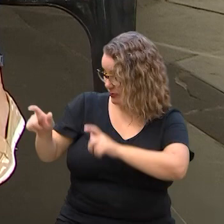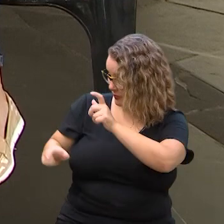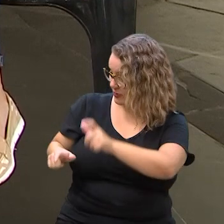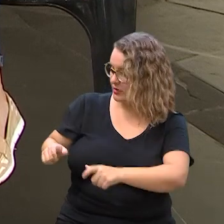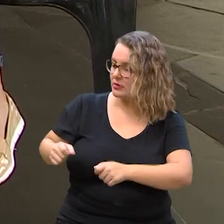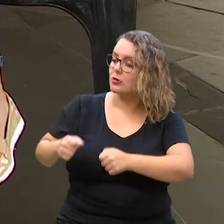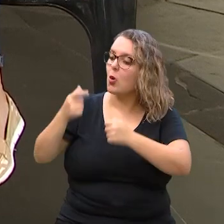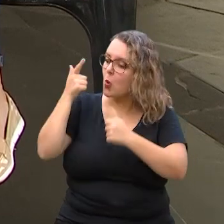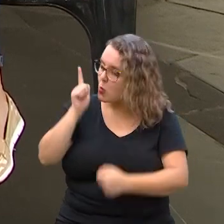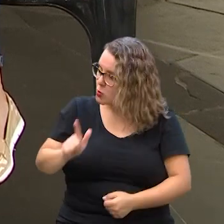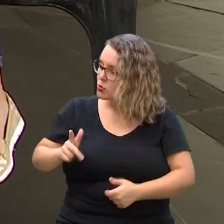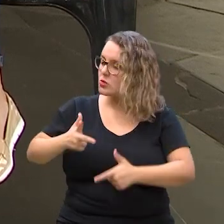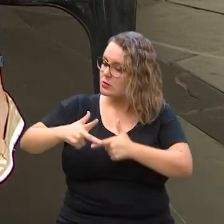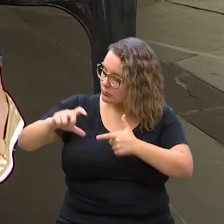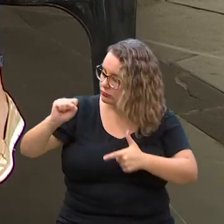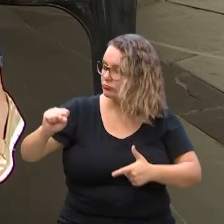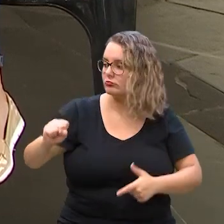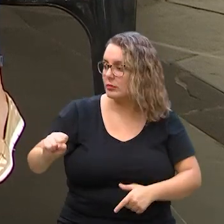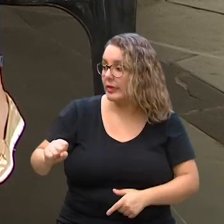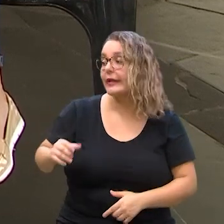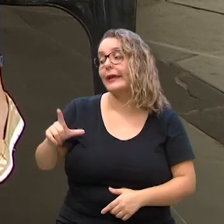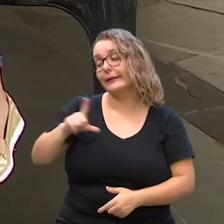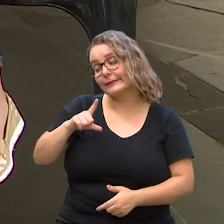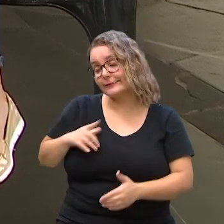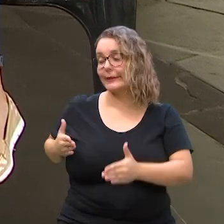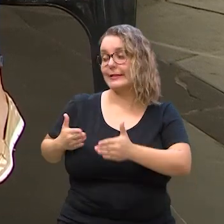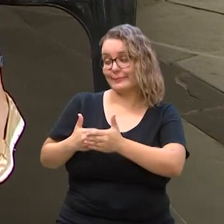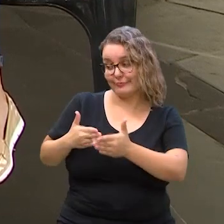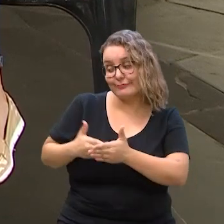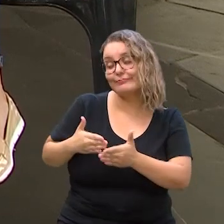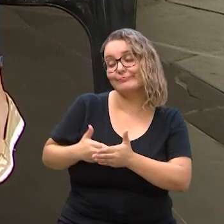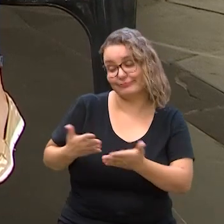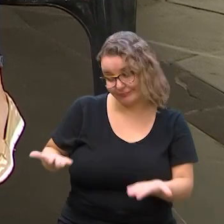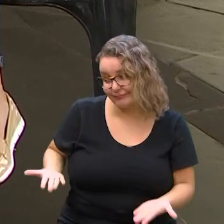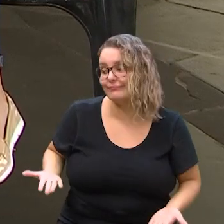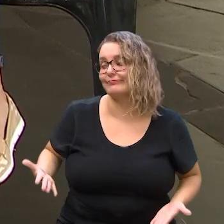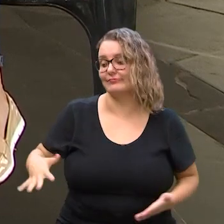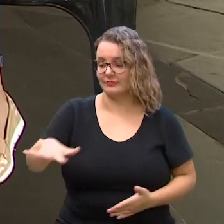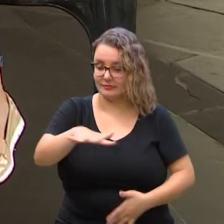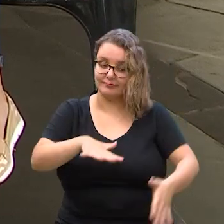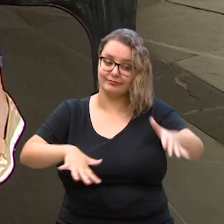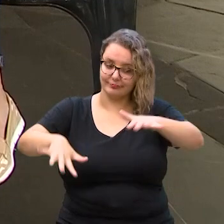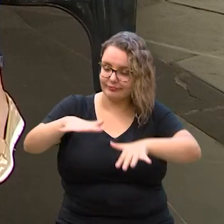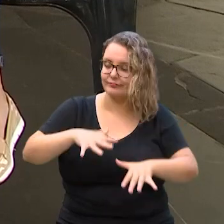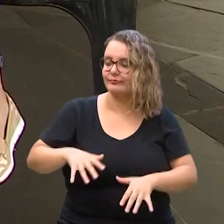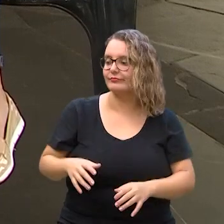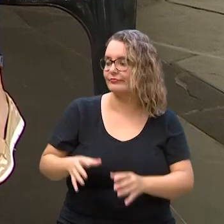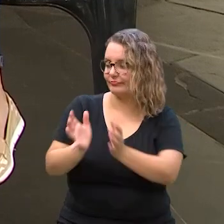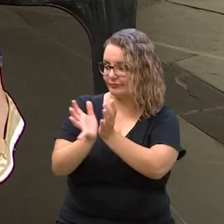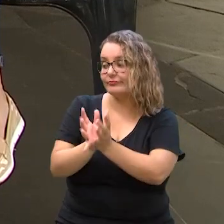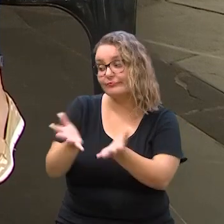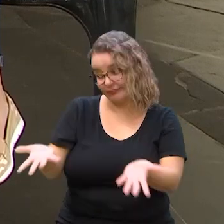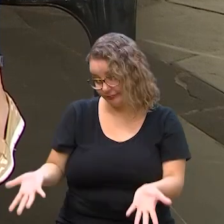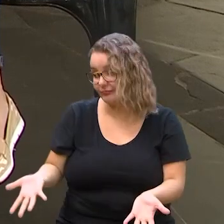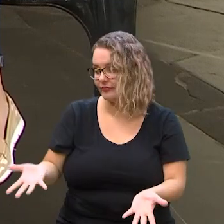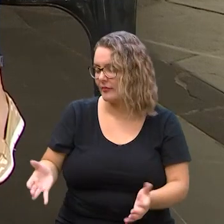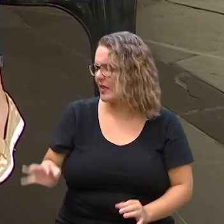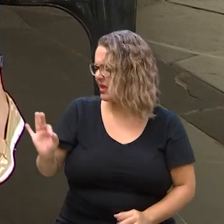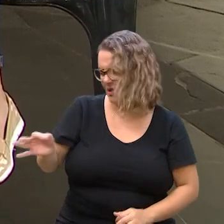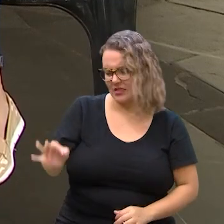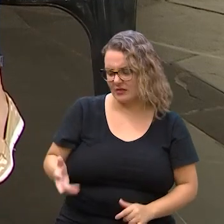no esporte, porque eu sei que ainda a barreira é um pouquinho grande nas modalidades, nas grandes corporações, mas tenho certeza que